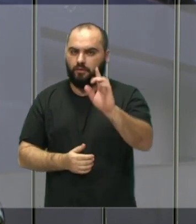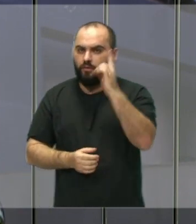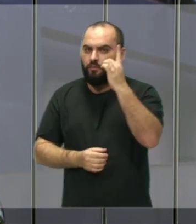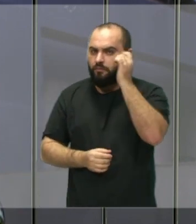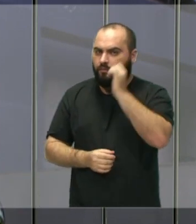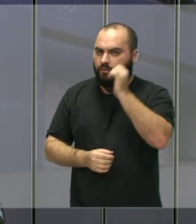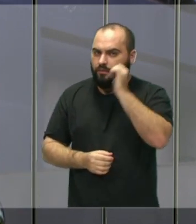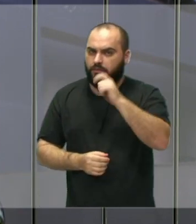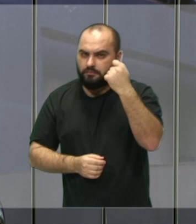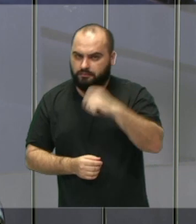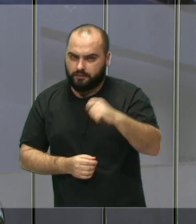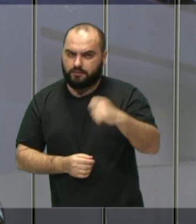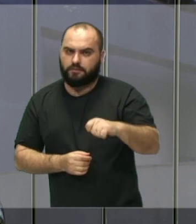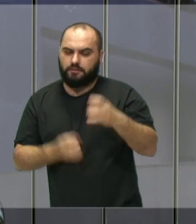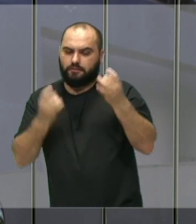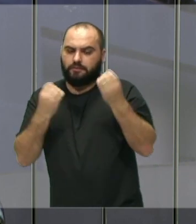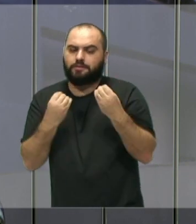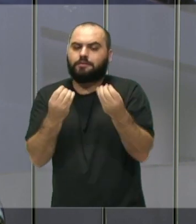entregar seu próprio filho,